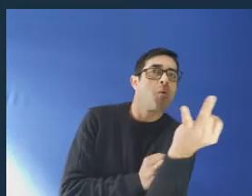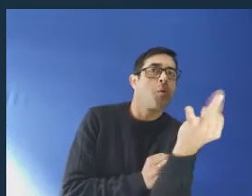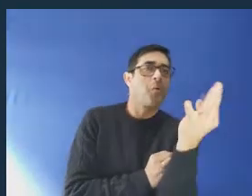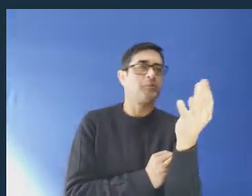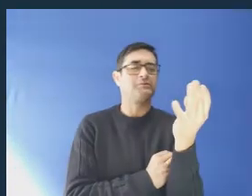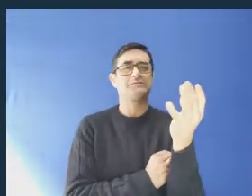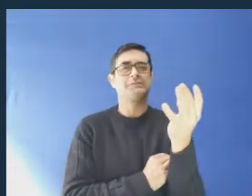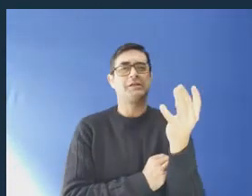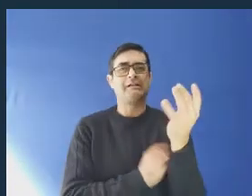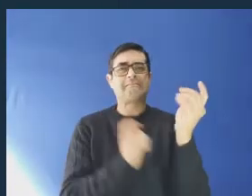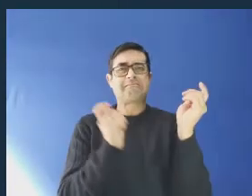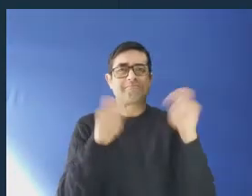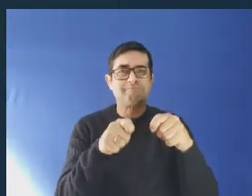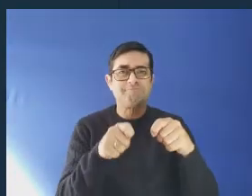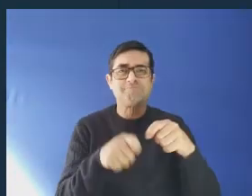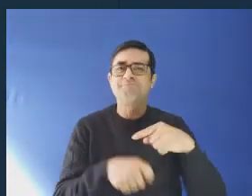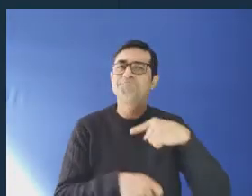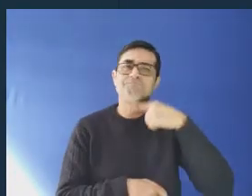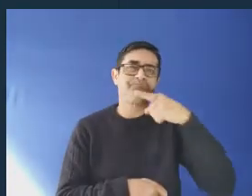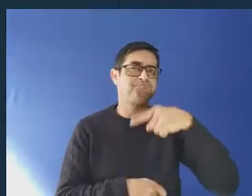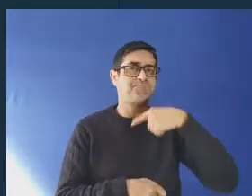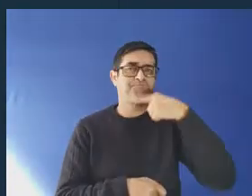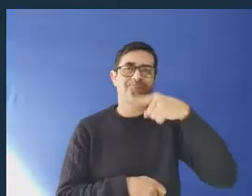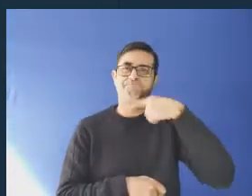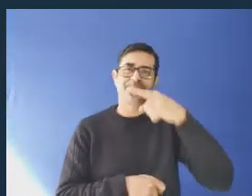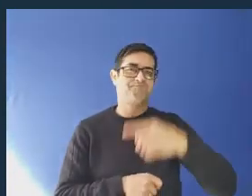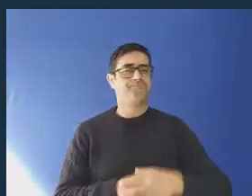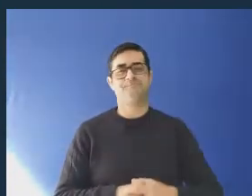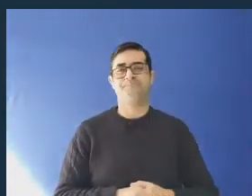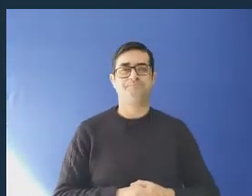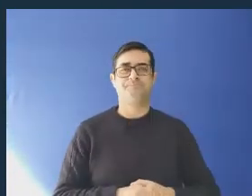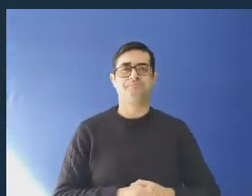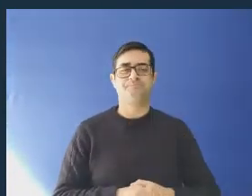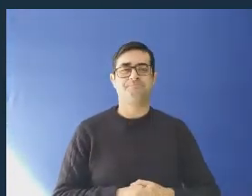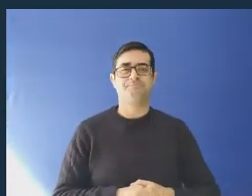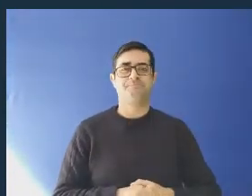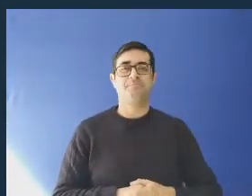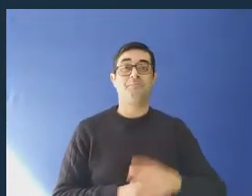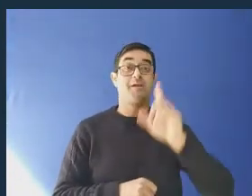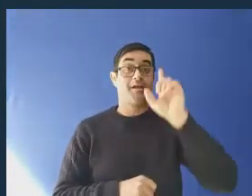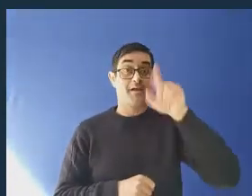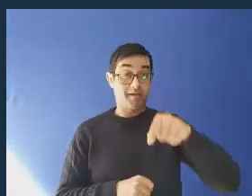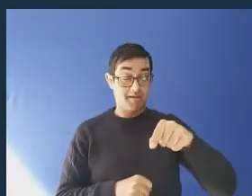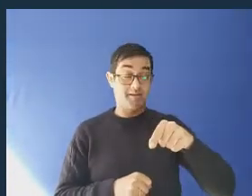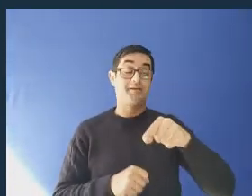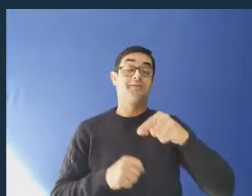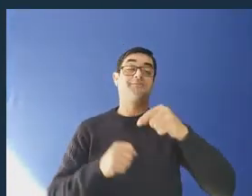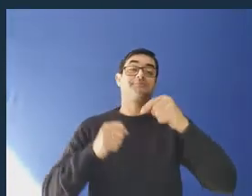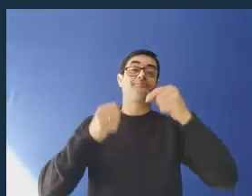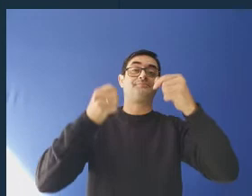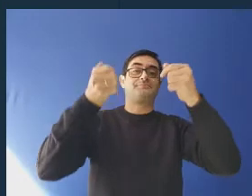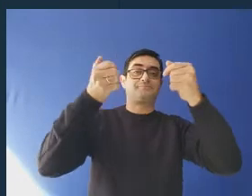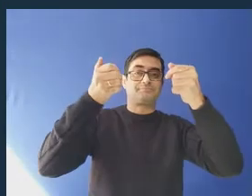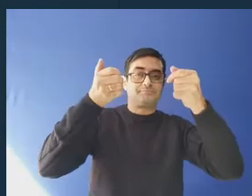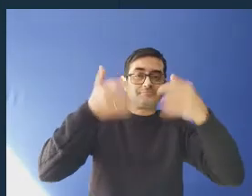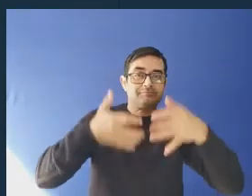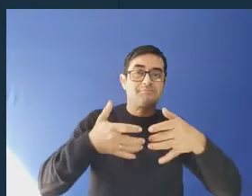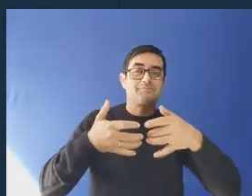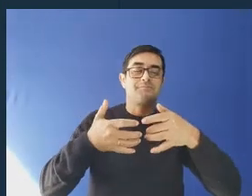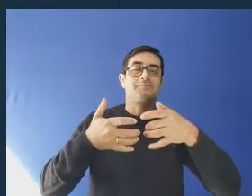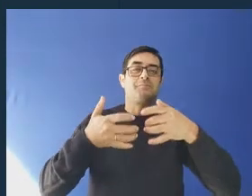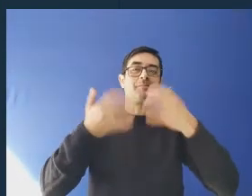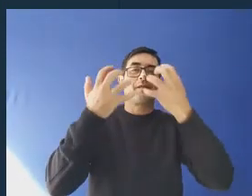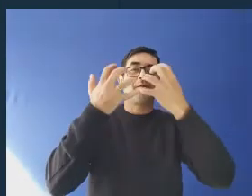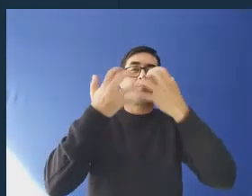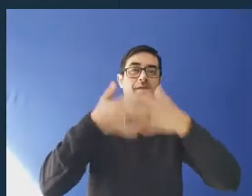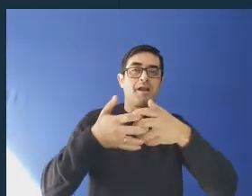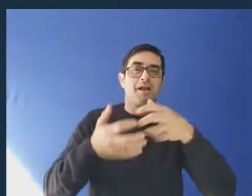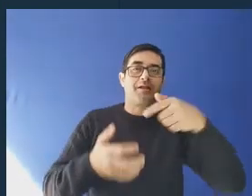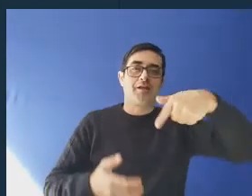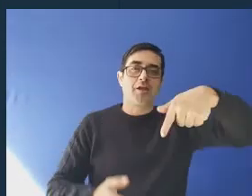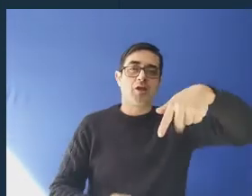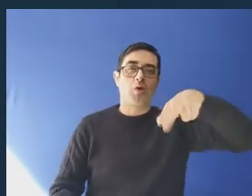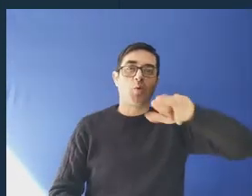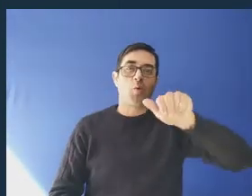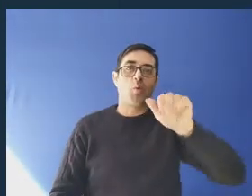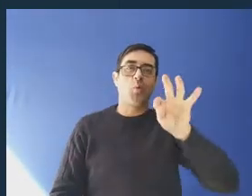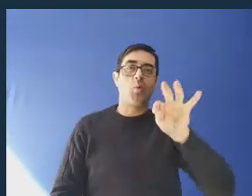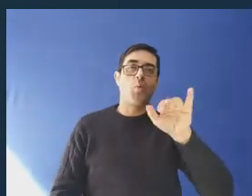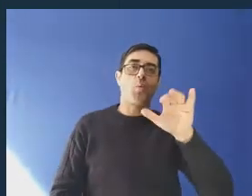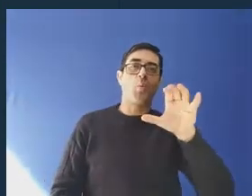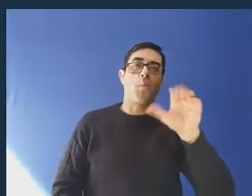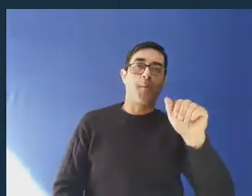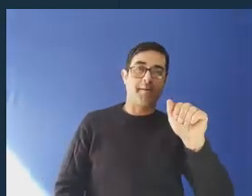a gente possa contar. Ela, na verdade, é descrita, e aí sim pela mecânica